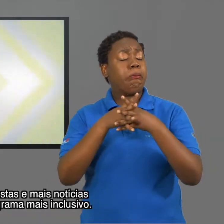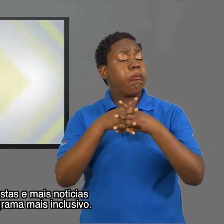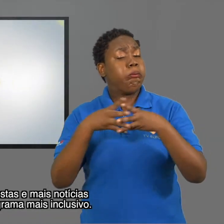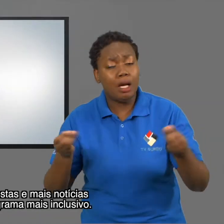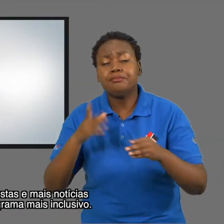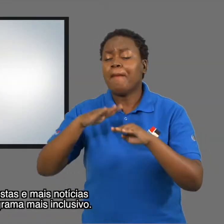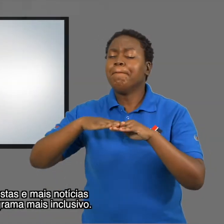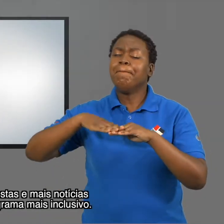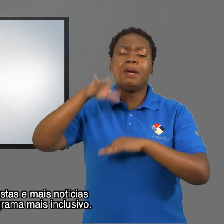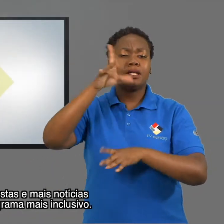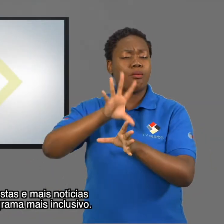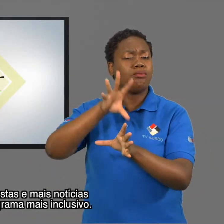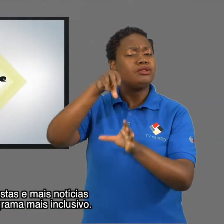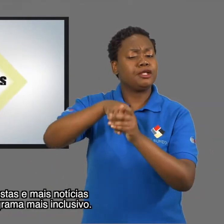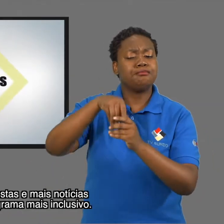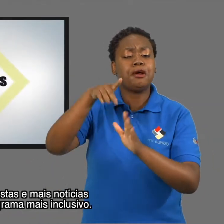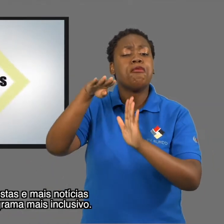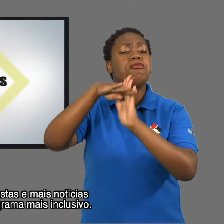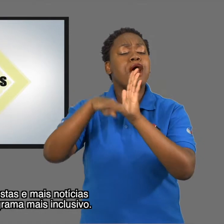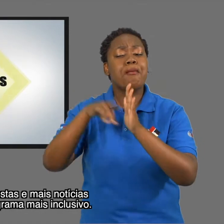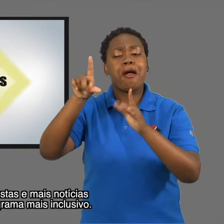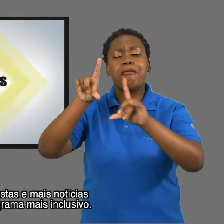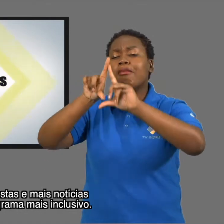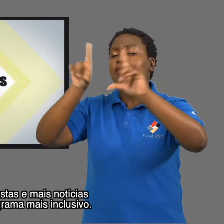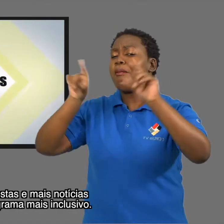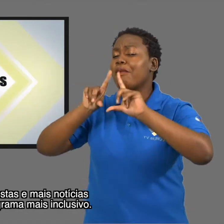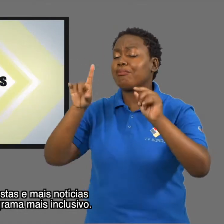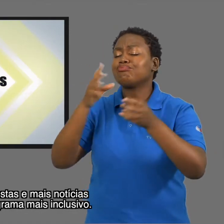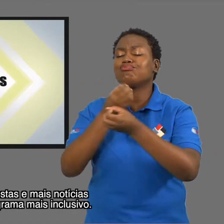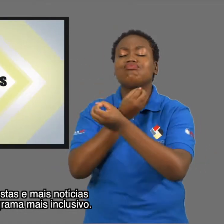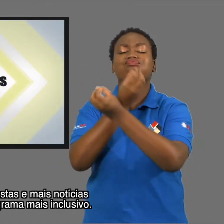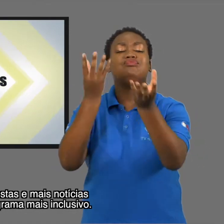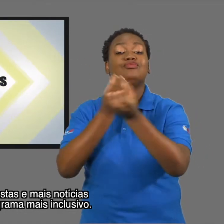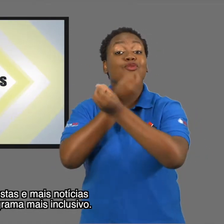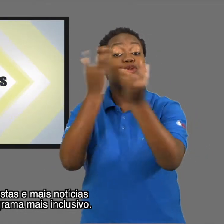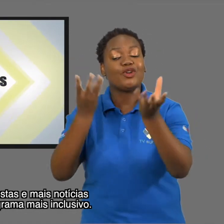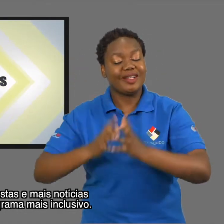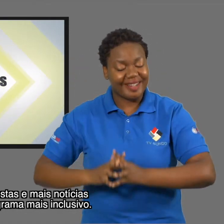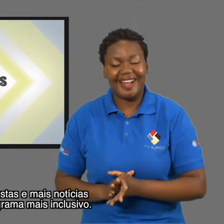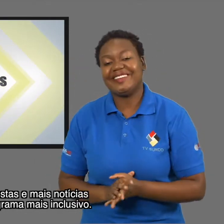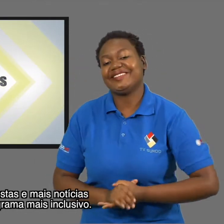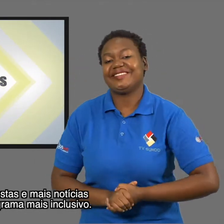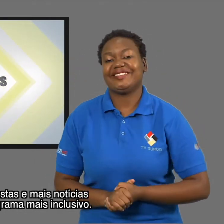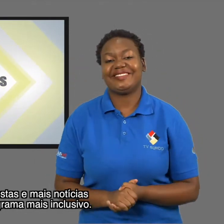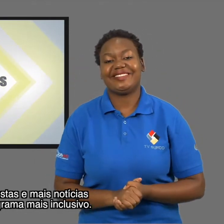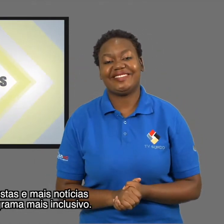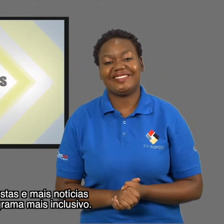Não perca estas e mais notícias aqui no programa mais inclusivo.